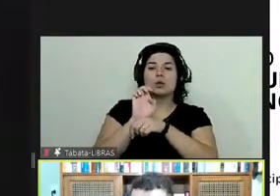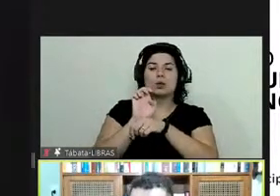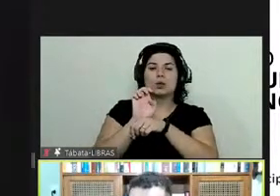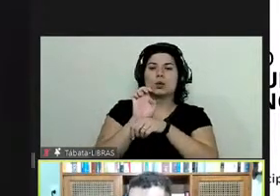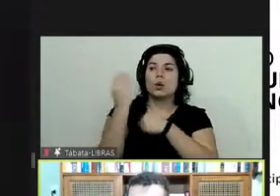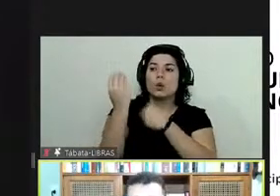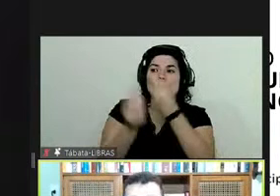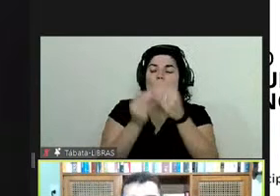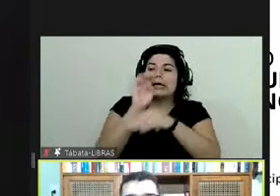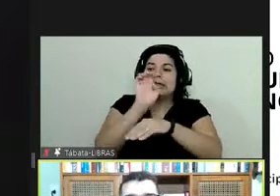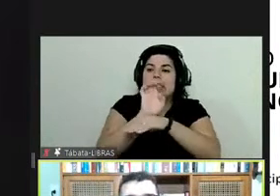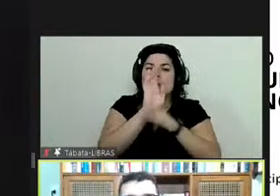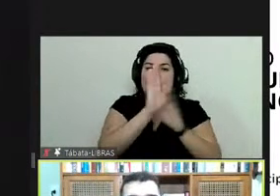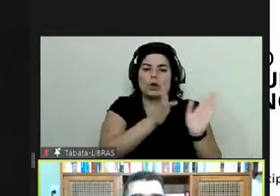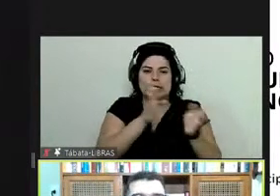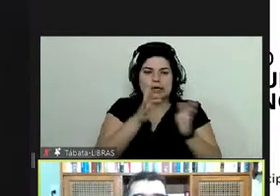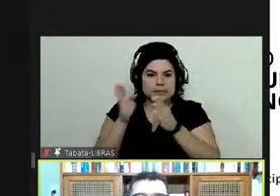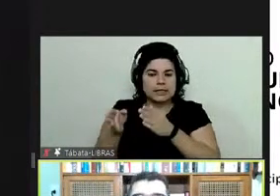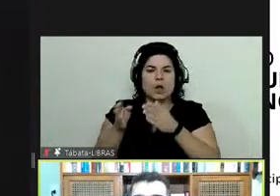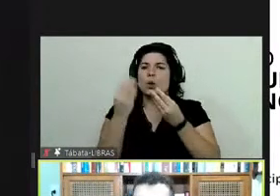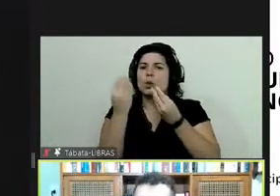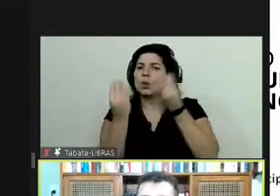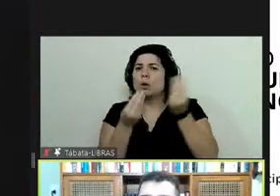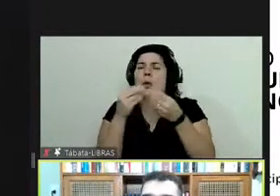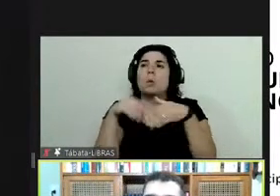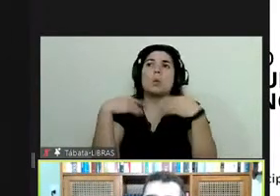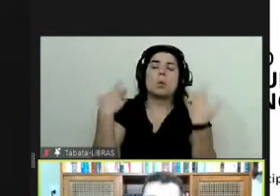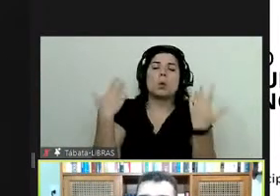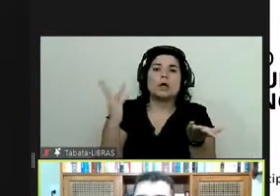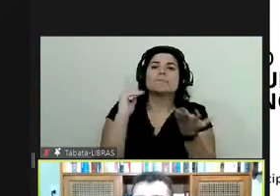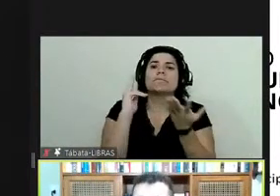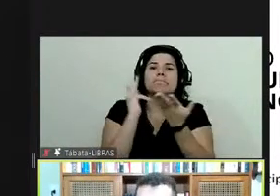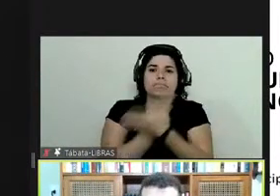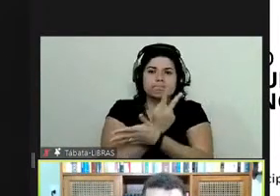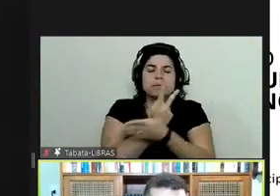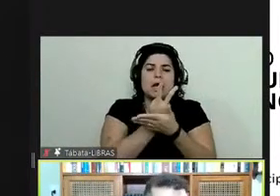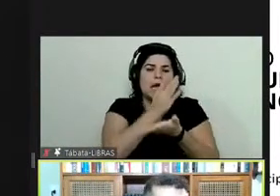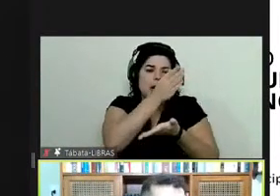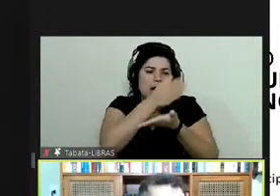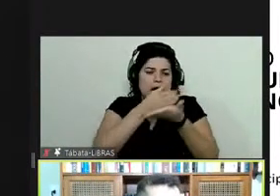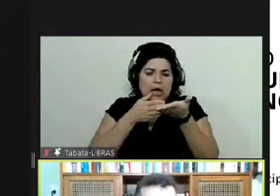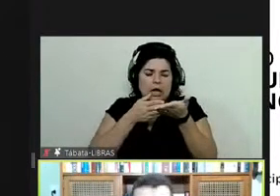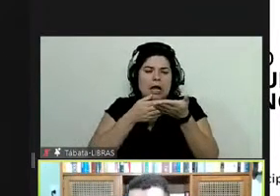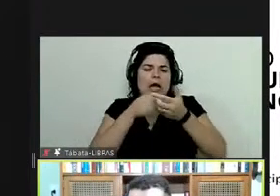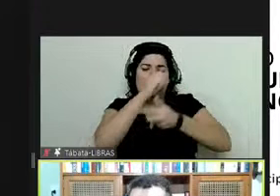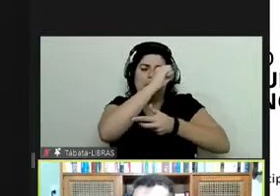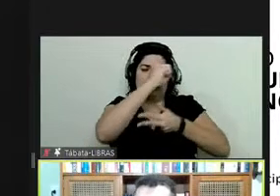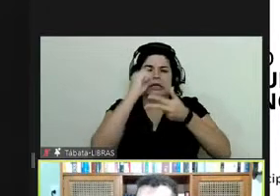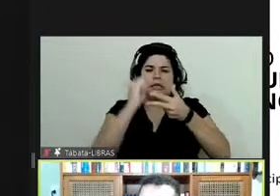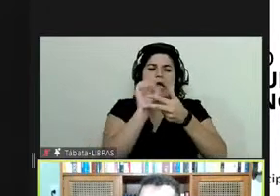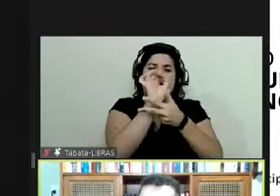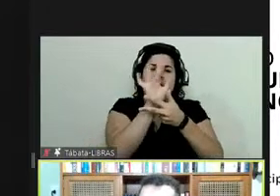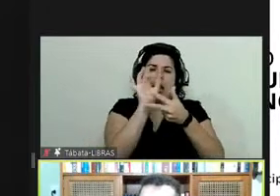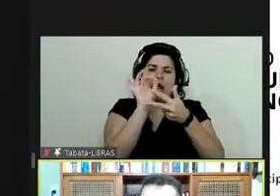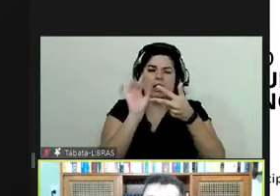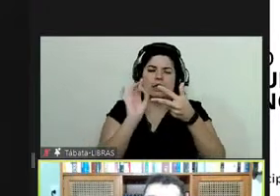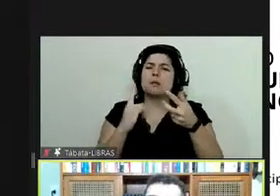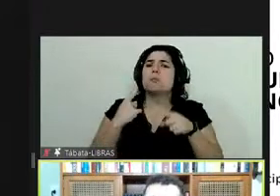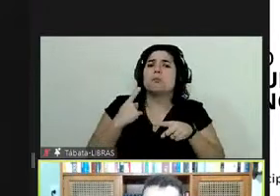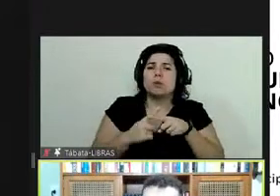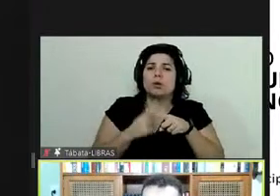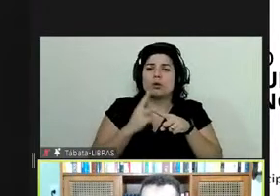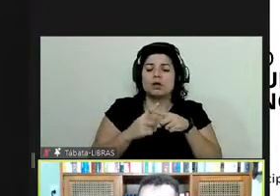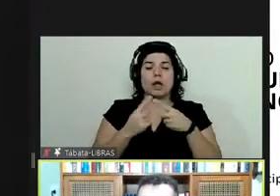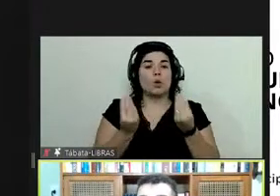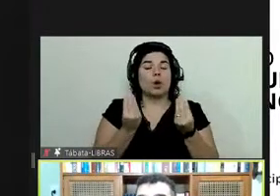como Estado está organizado quando e como surgiu essa ideia de divisão dos poderes né o porquê que ela surgiu o basicamente